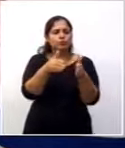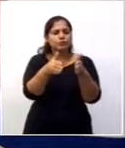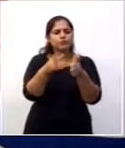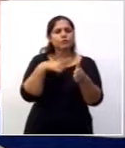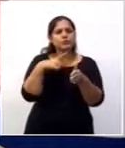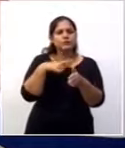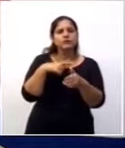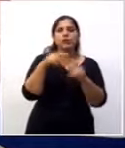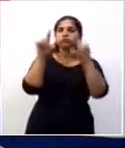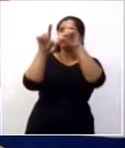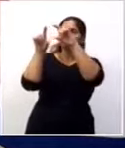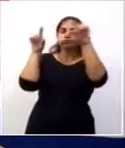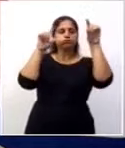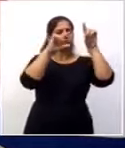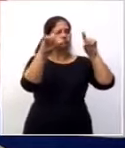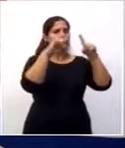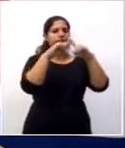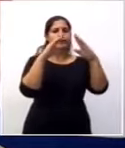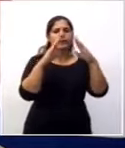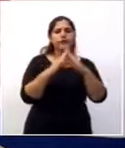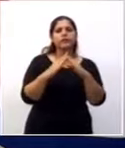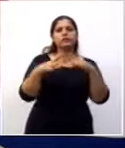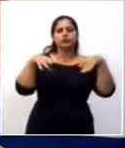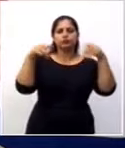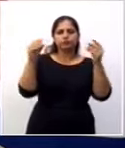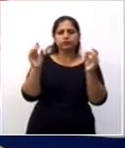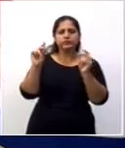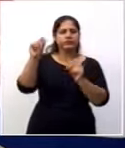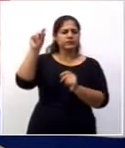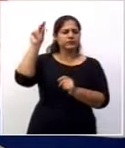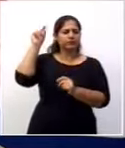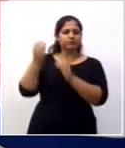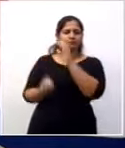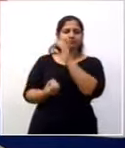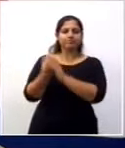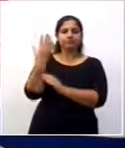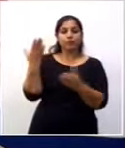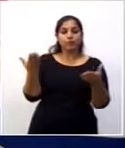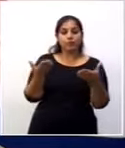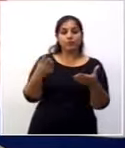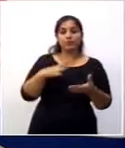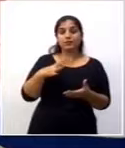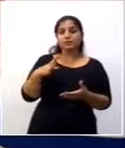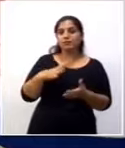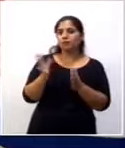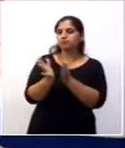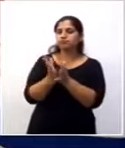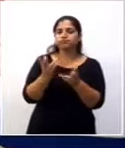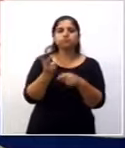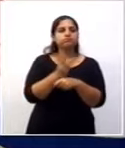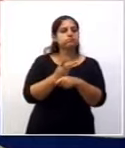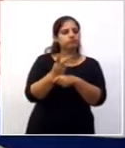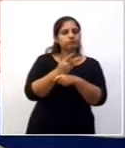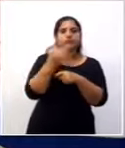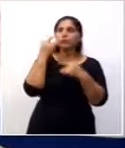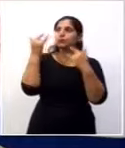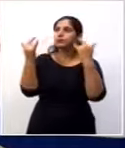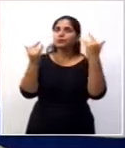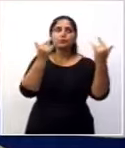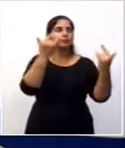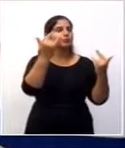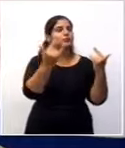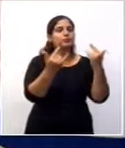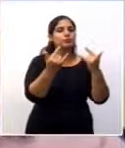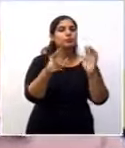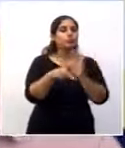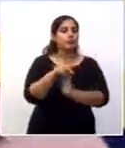fachadas coloniais, igrejas e capelas tricentenárias que tornam a cidade um dos mais procurados atrativos turísticos